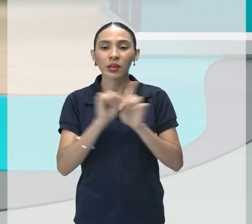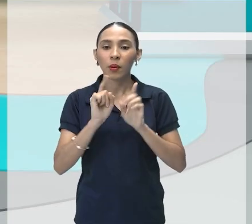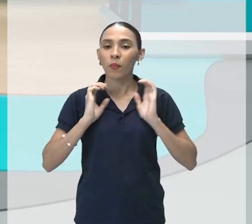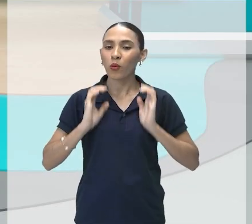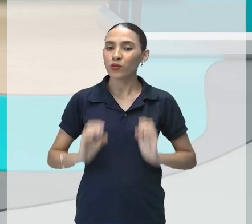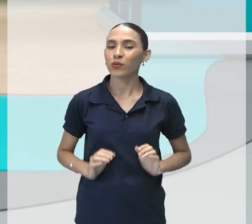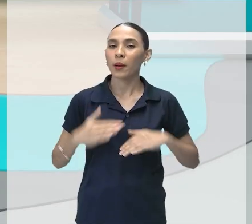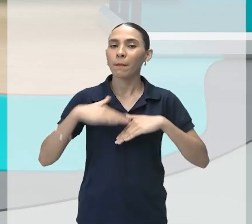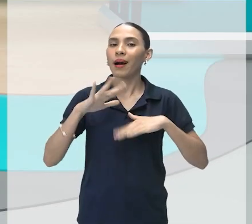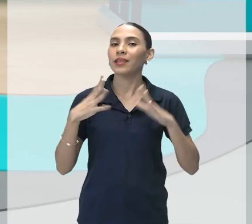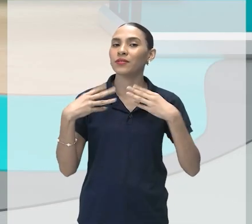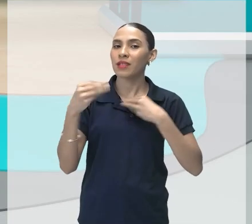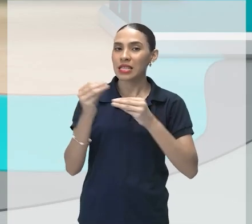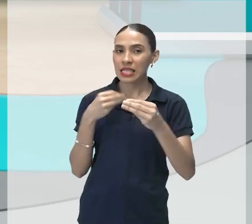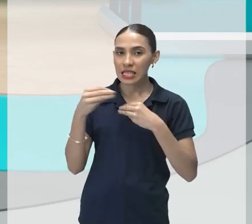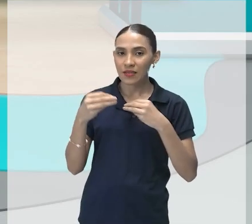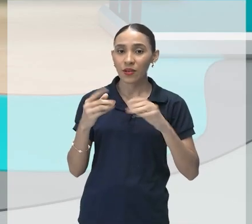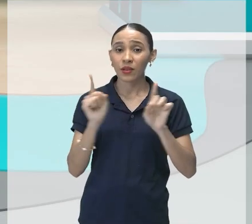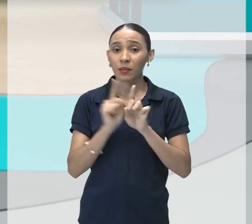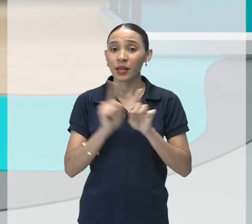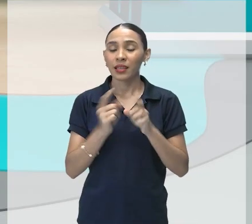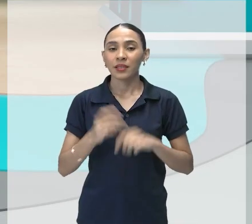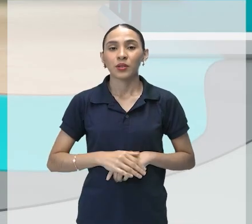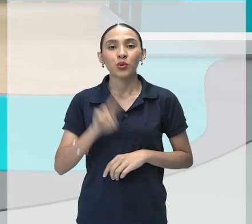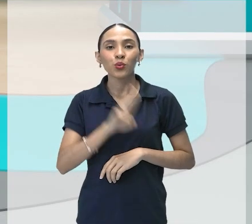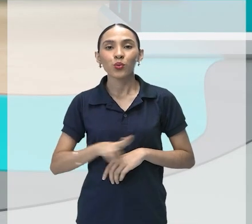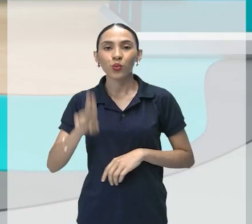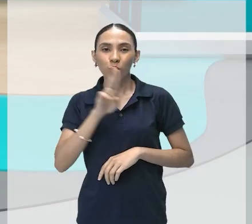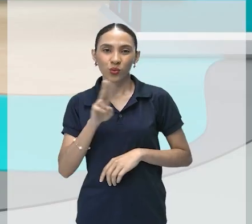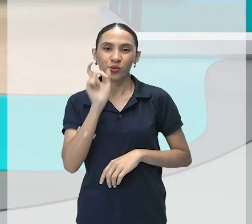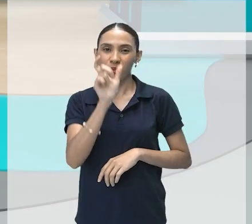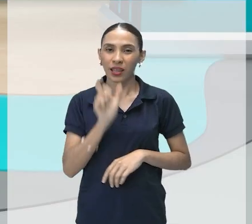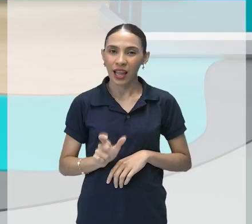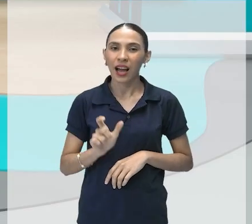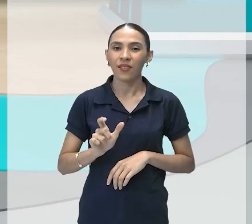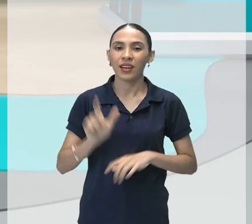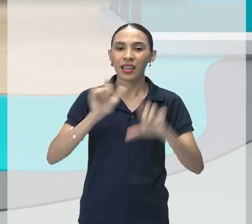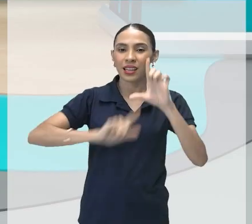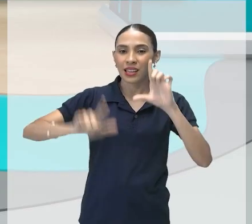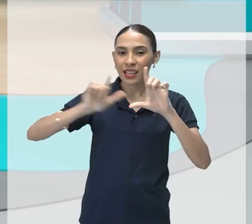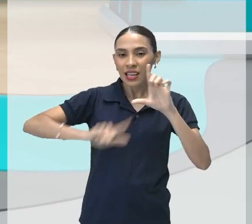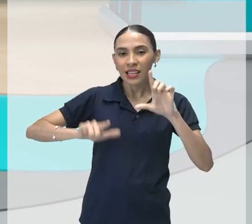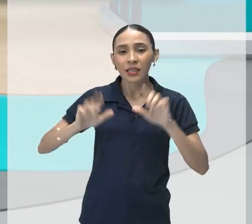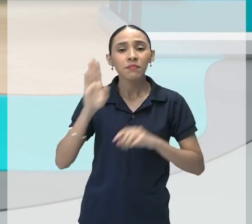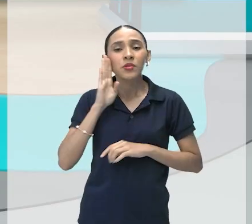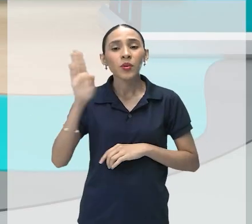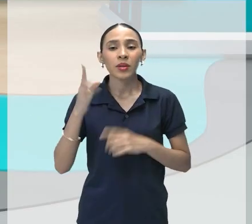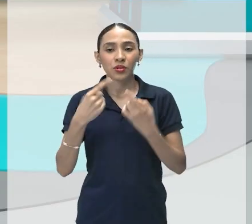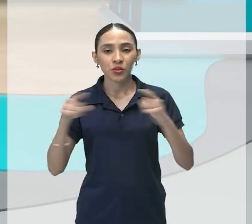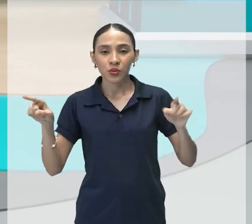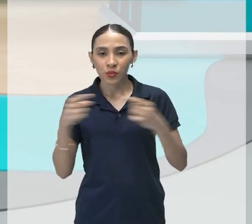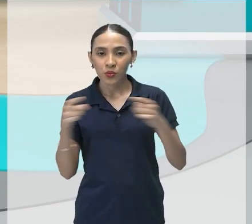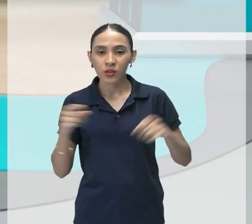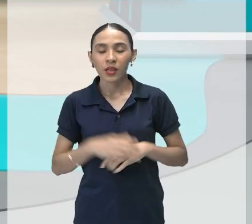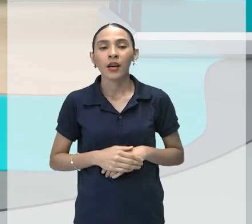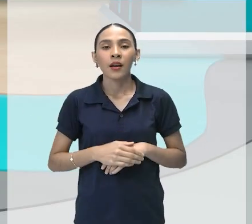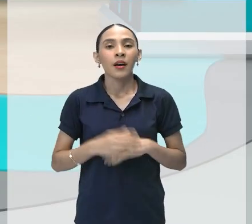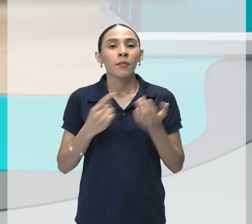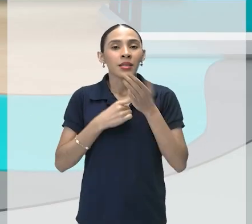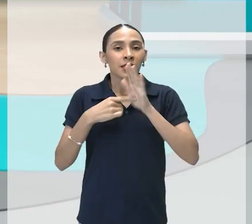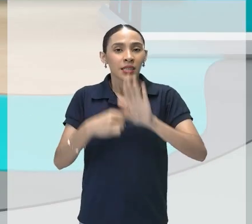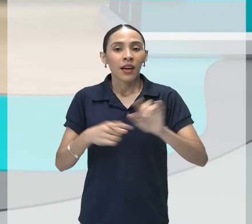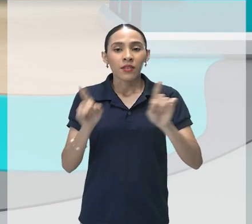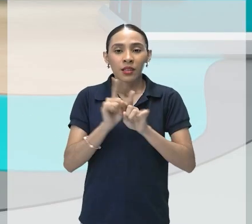descontraída possível. E as expressões populares, retiradas das letras das canções, apresentadas